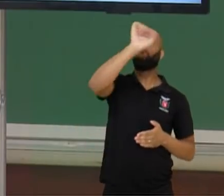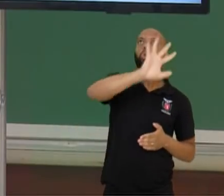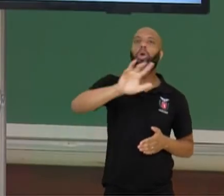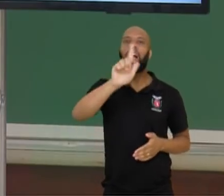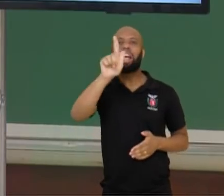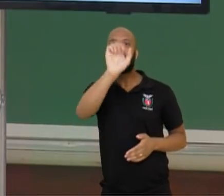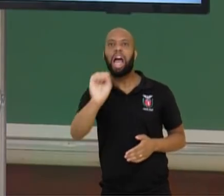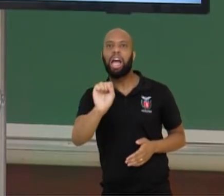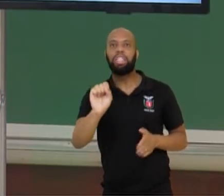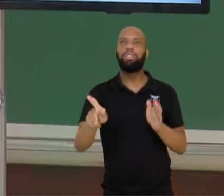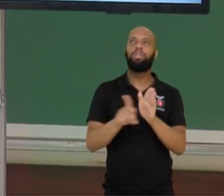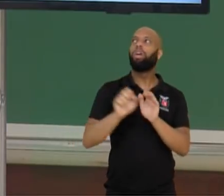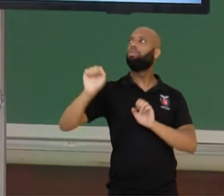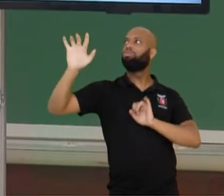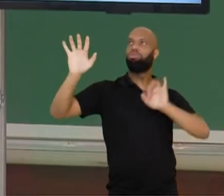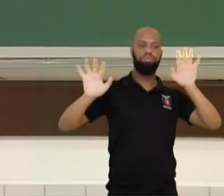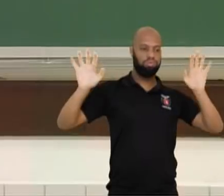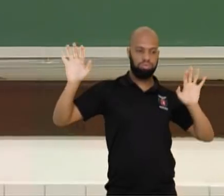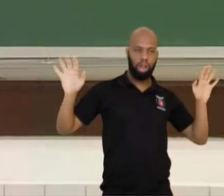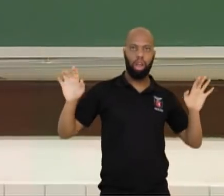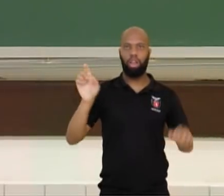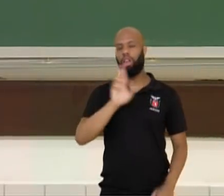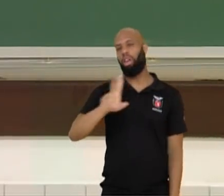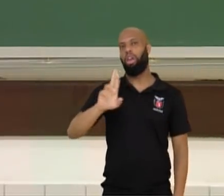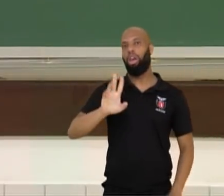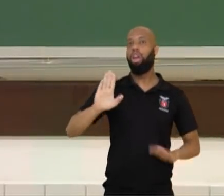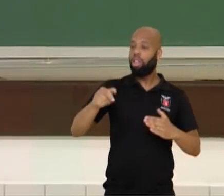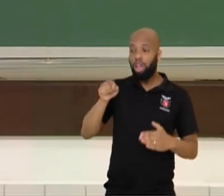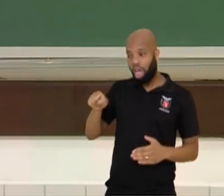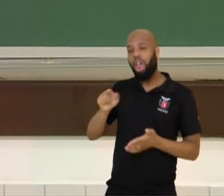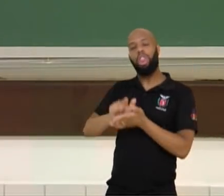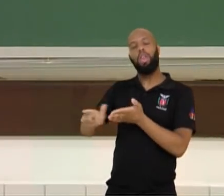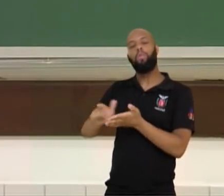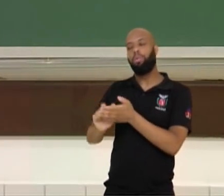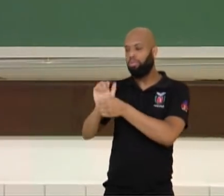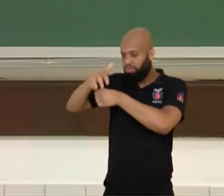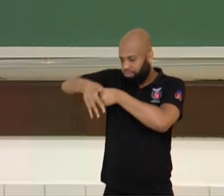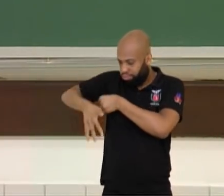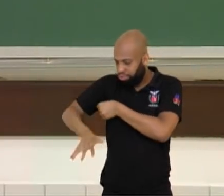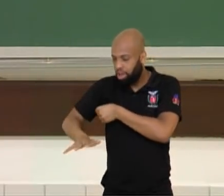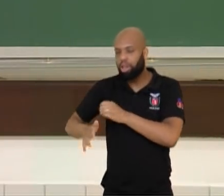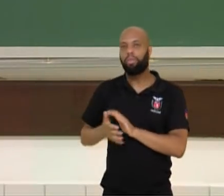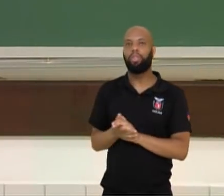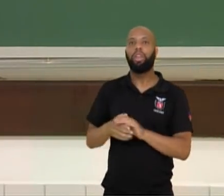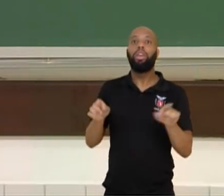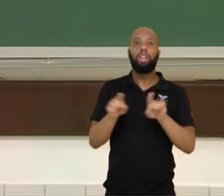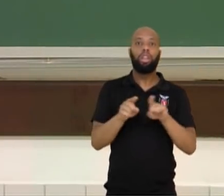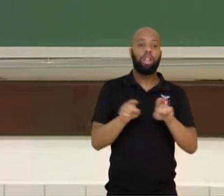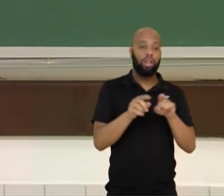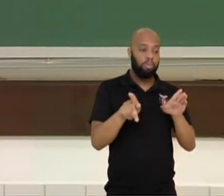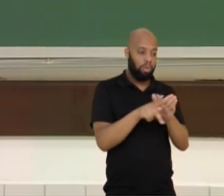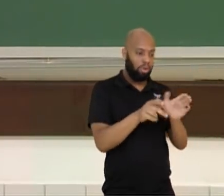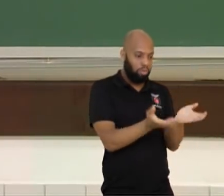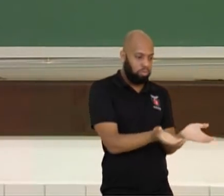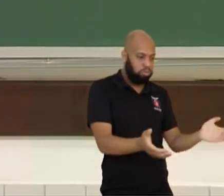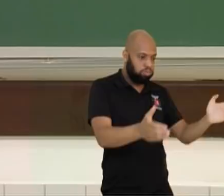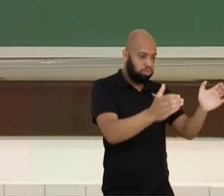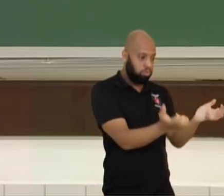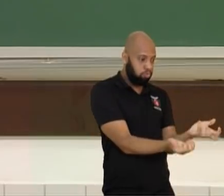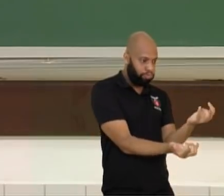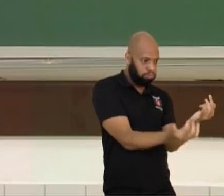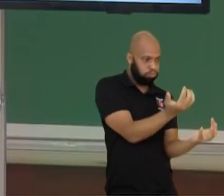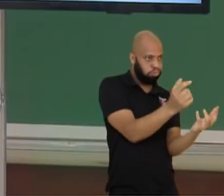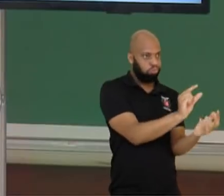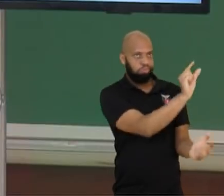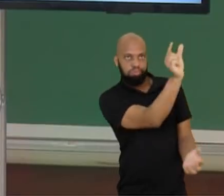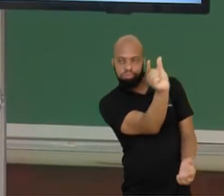gases poluentes para a atmosfera, tá? Então, ela é uma energia limpa. Energia das termoelétricas. As